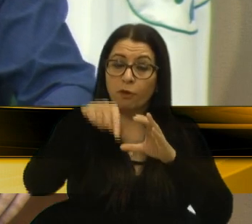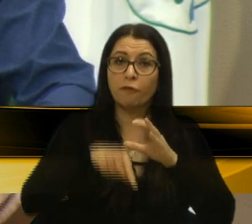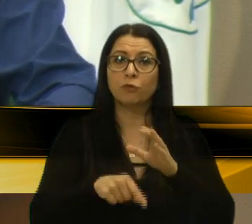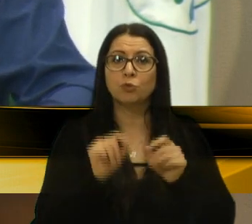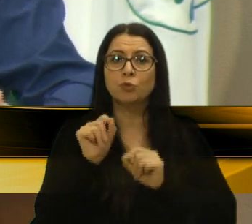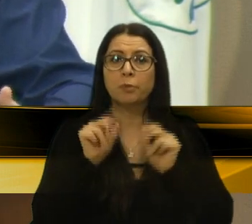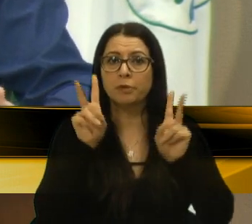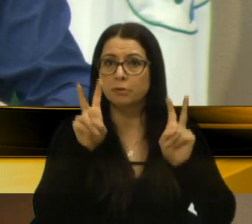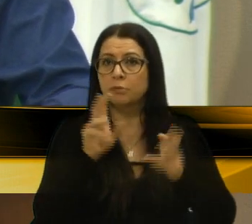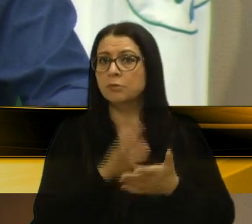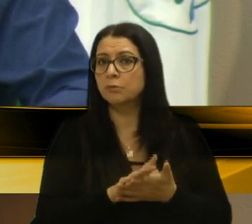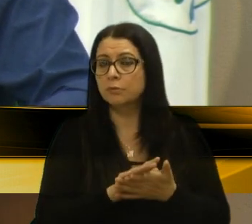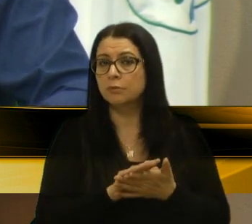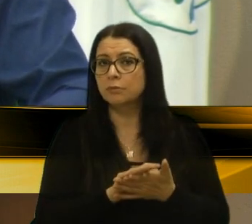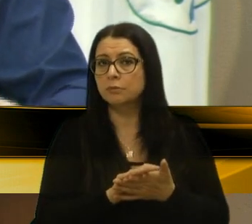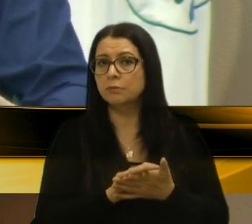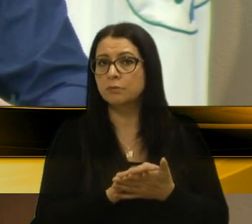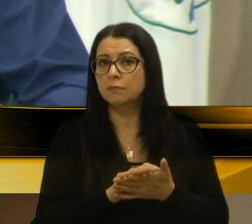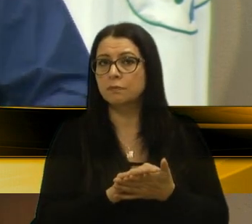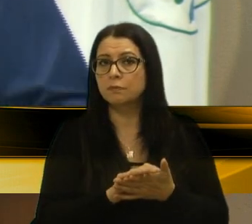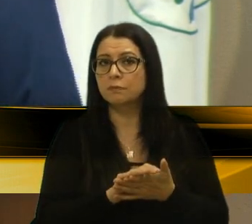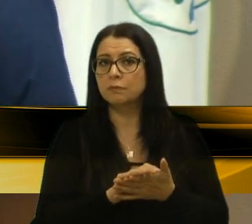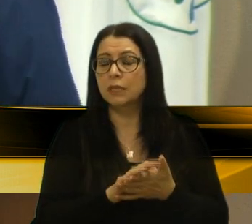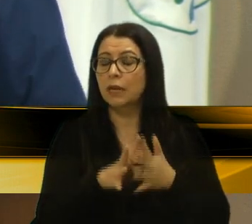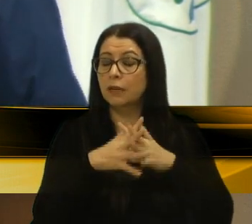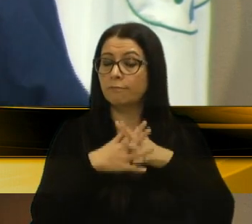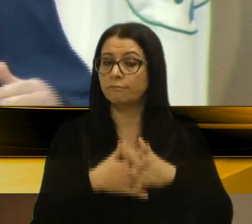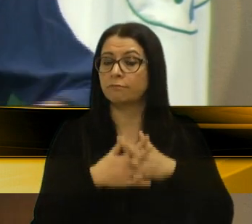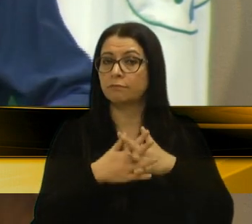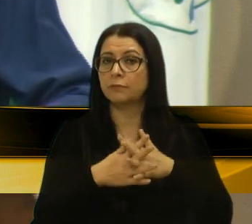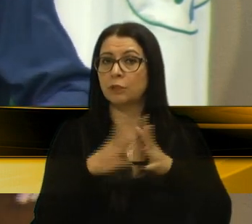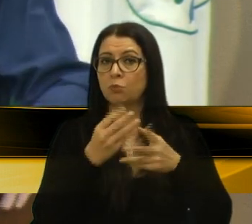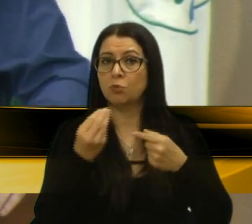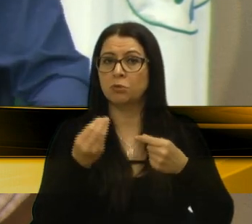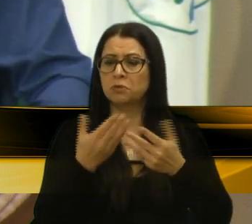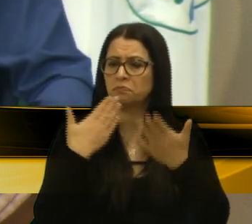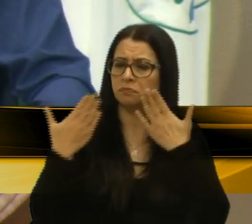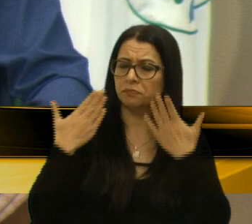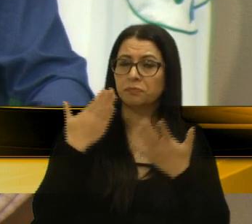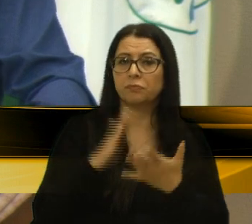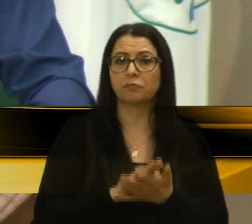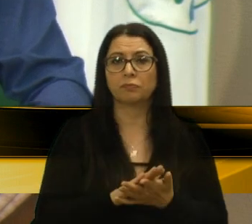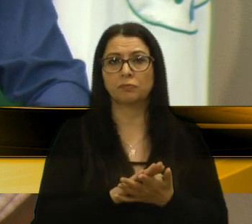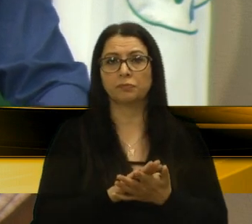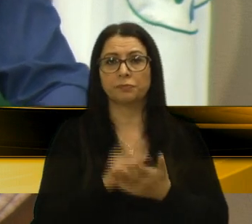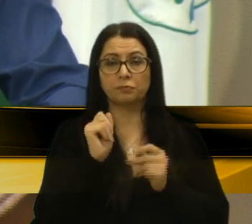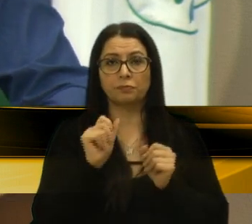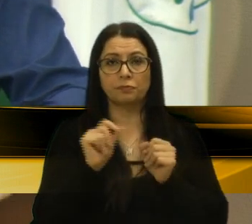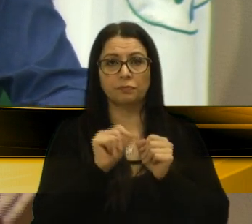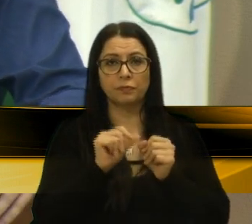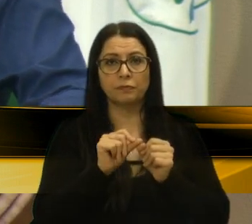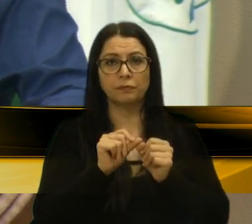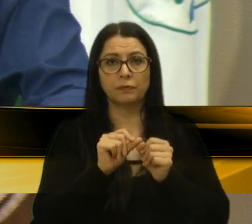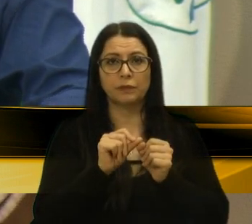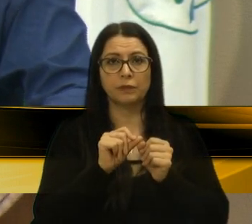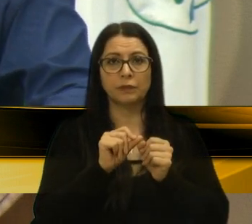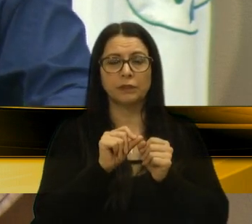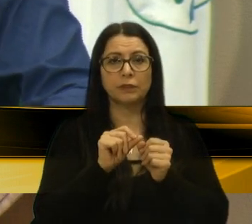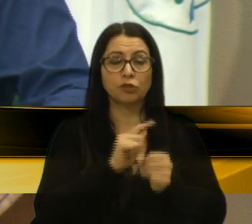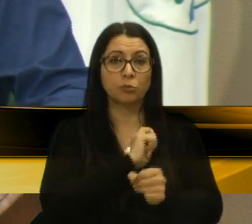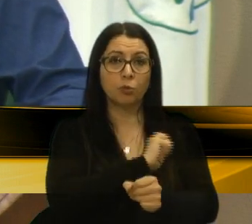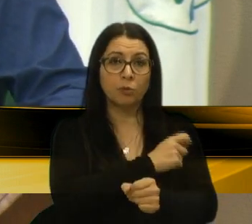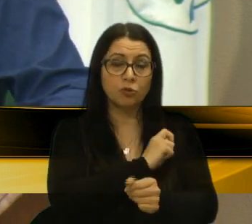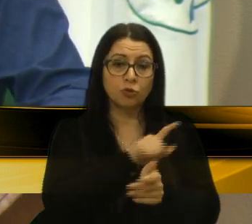esse assunto, que ele é tão conturbado e de tanta desconfiança? Que se possa fazer uma auditoria, que se